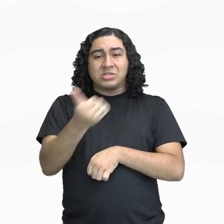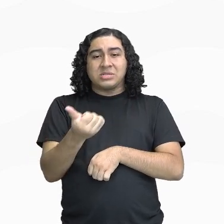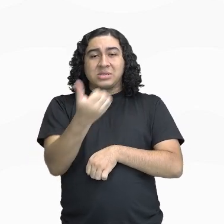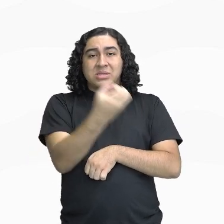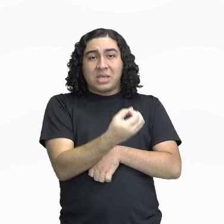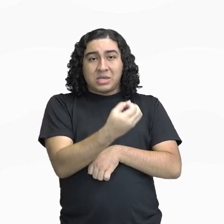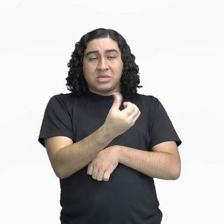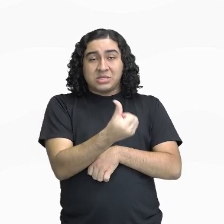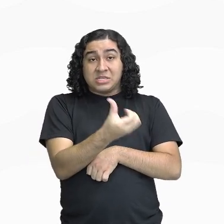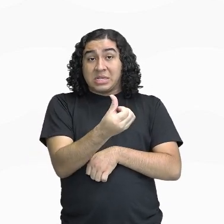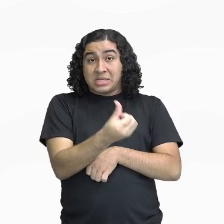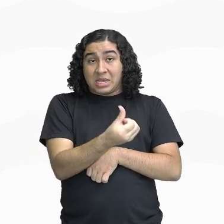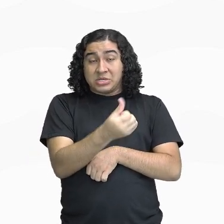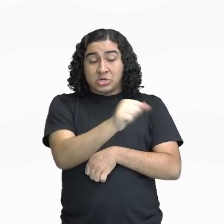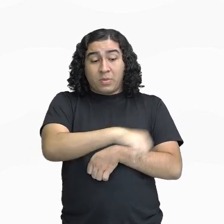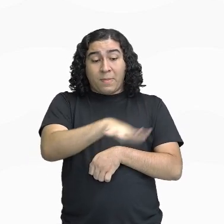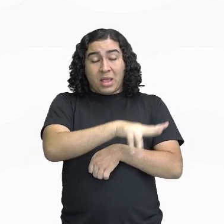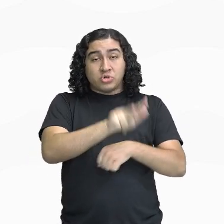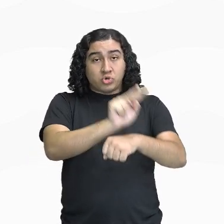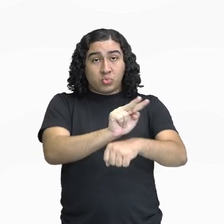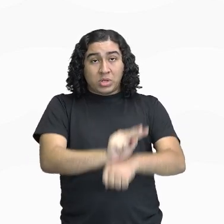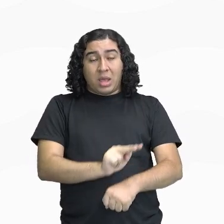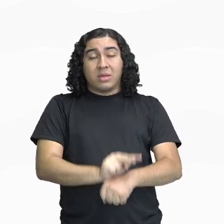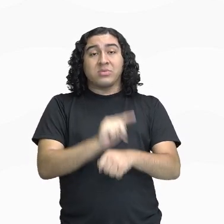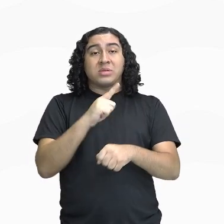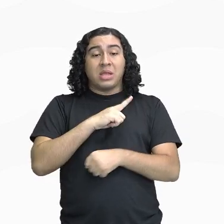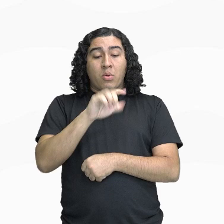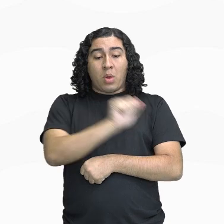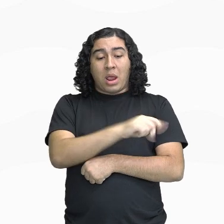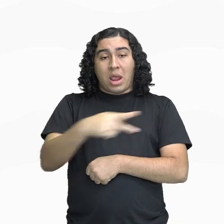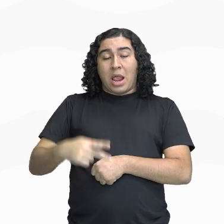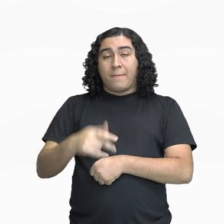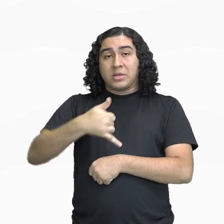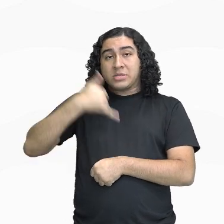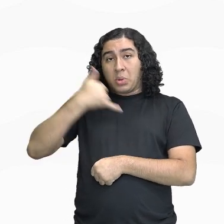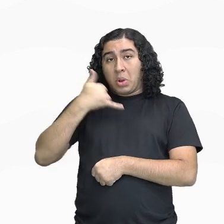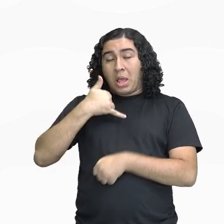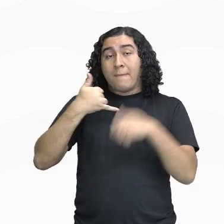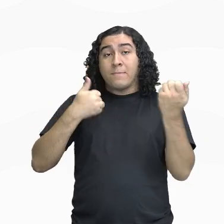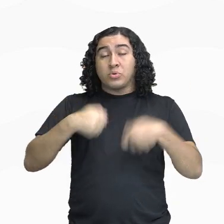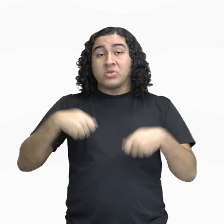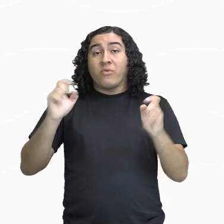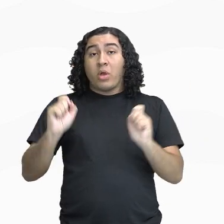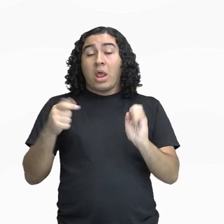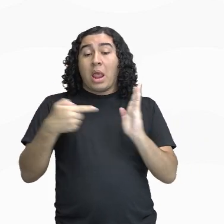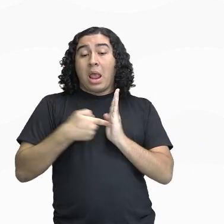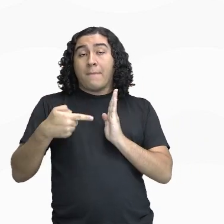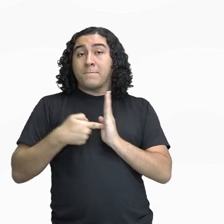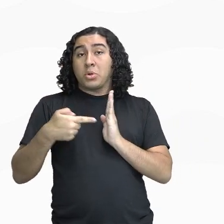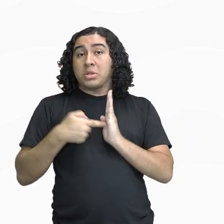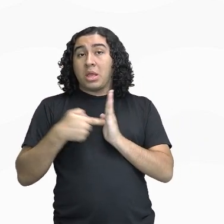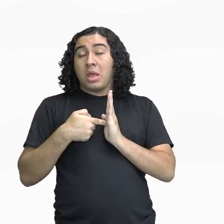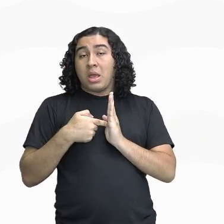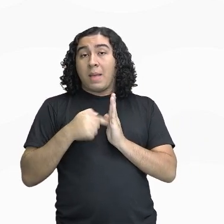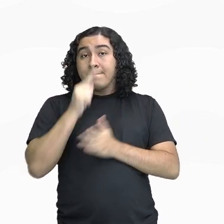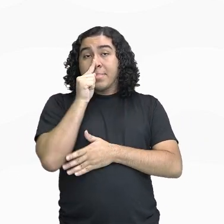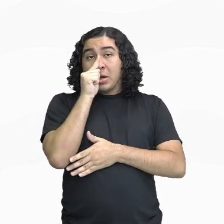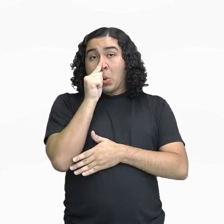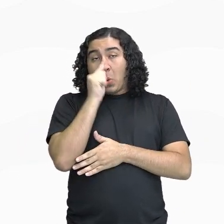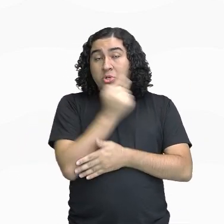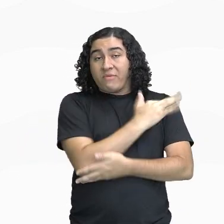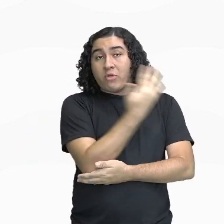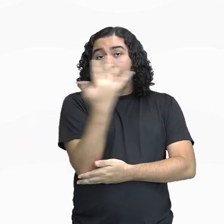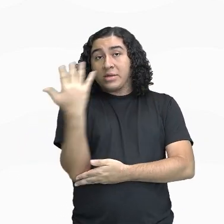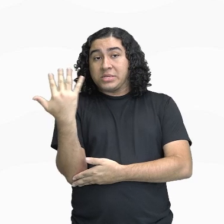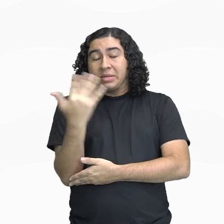que dispõem de um aplicativo de celular para reportar essas ameaças à floresta. Nós vamos trazer